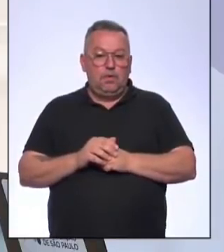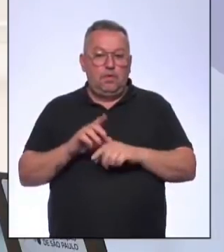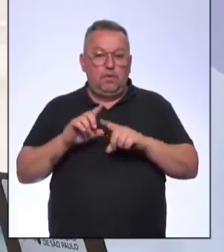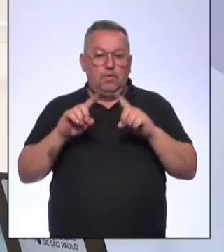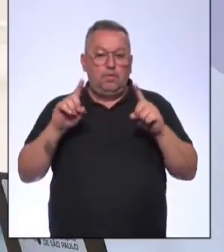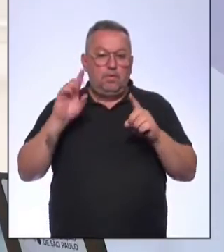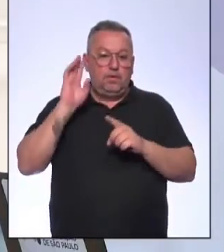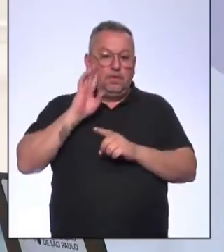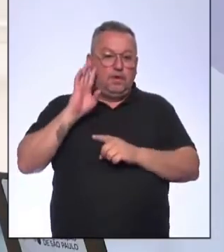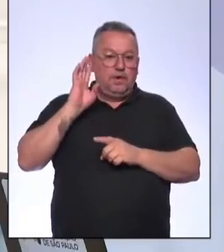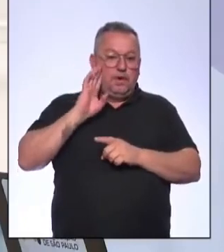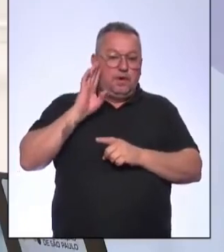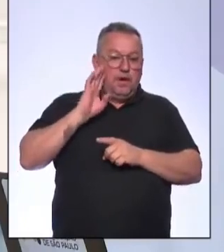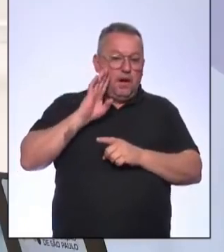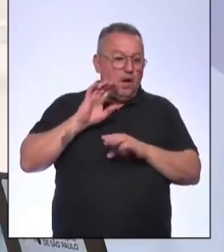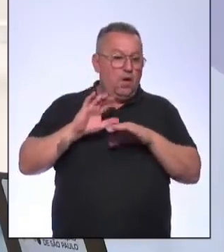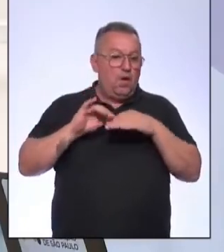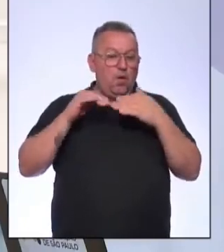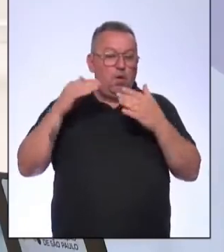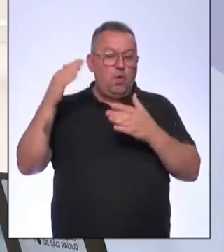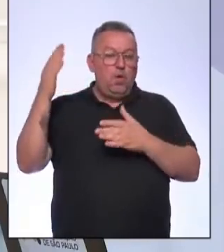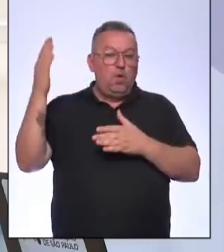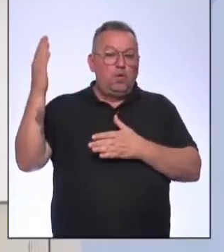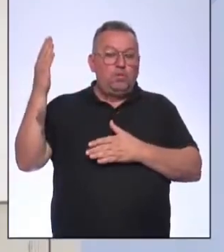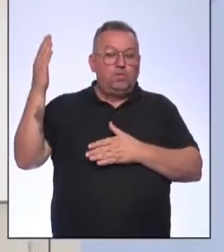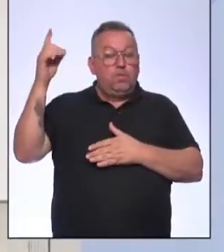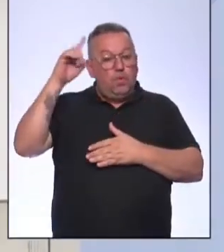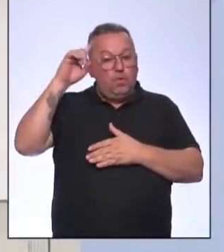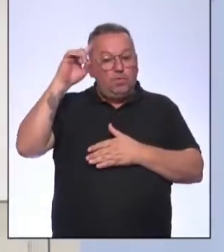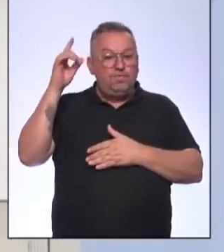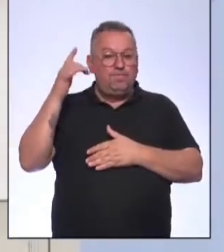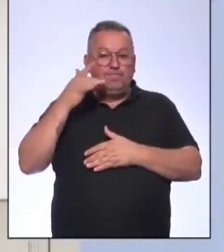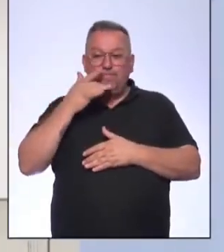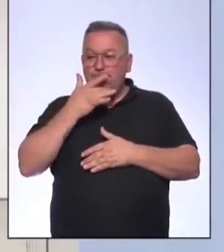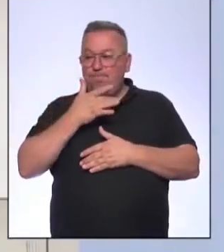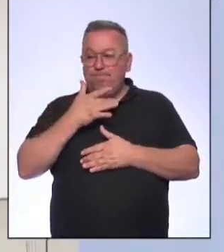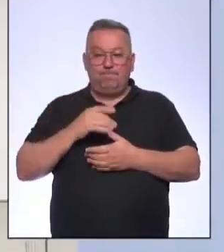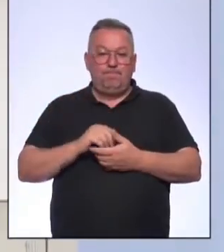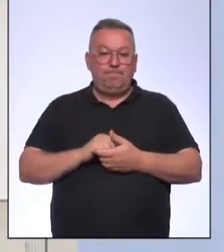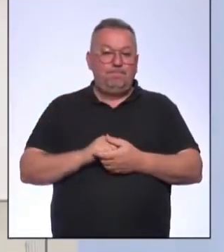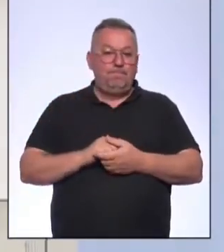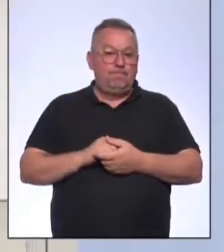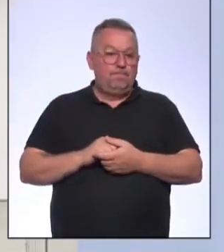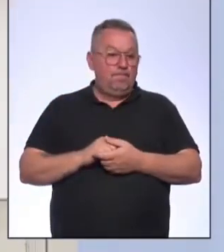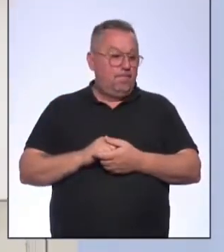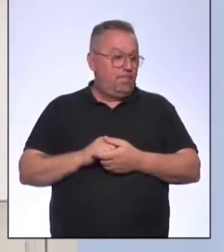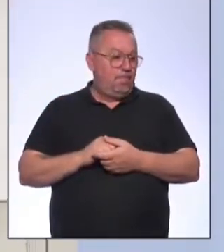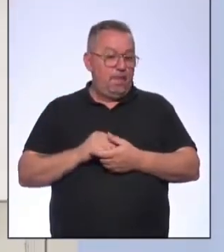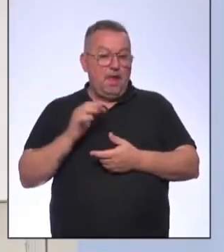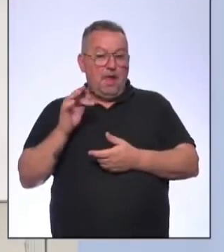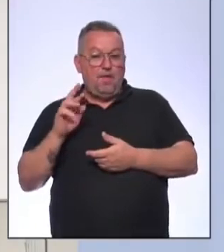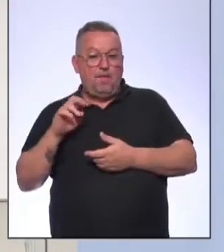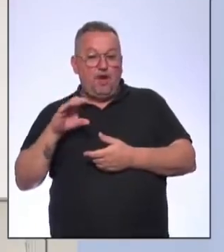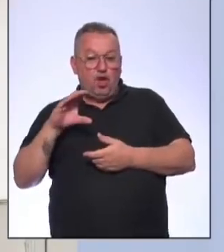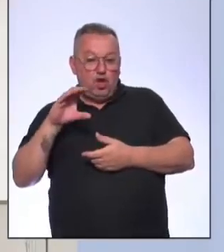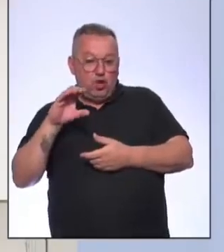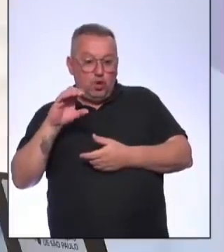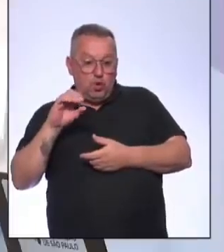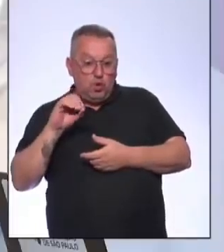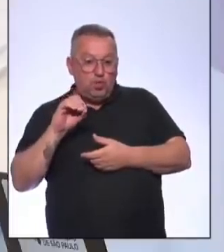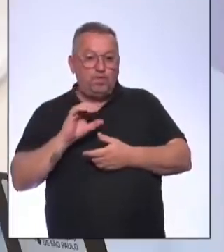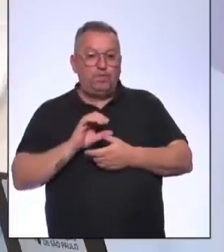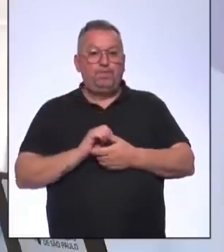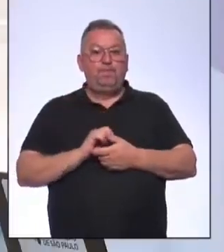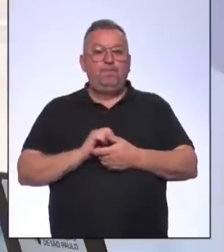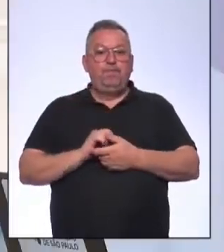né? O clima fresco. Então, como é que fica mais fresco, mais legal? Cooler, certo? Por